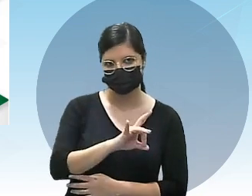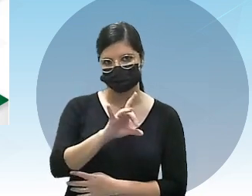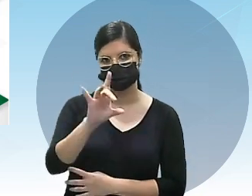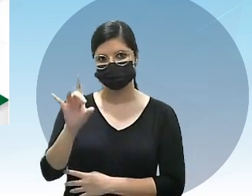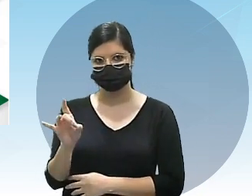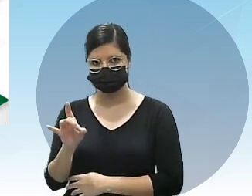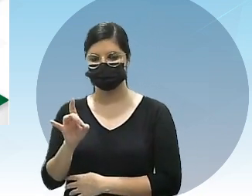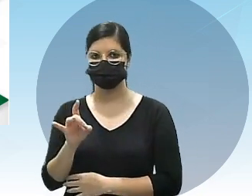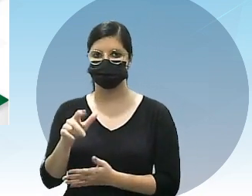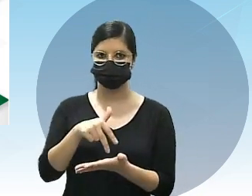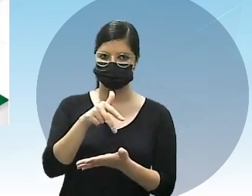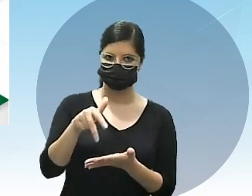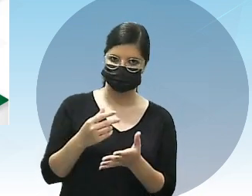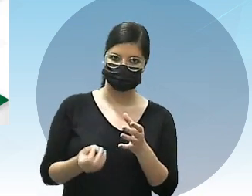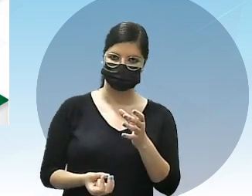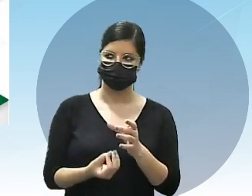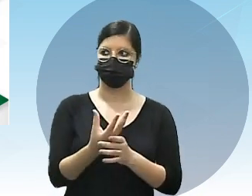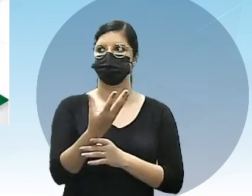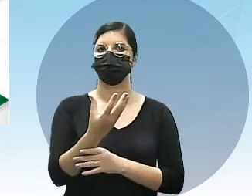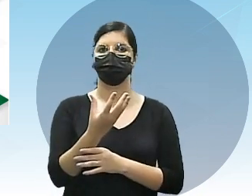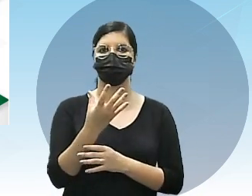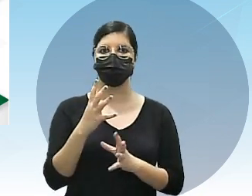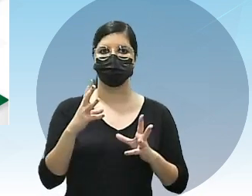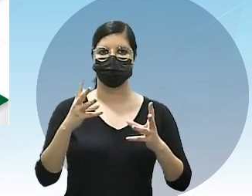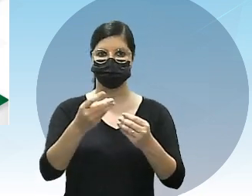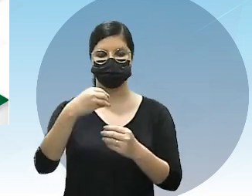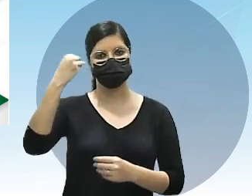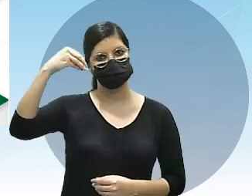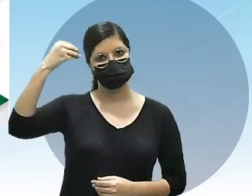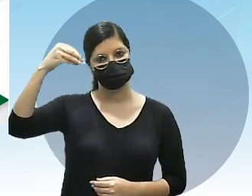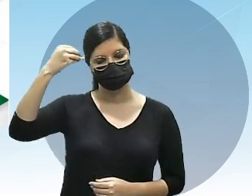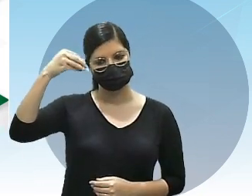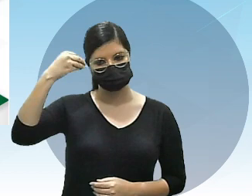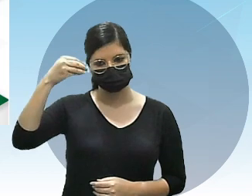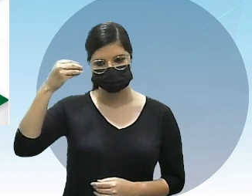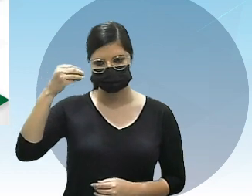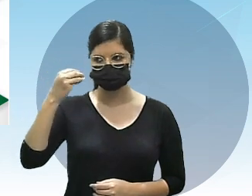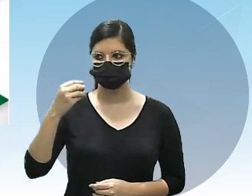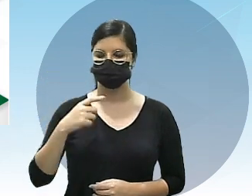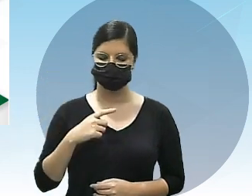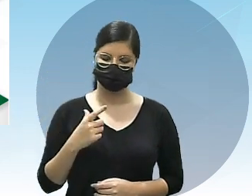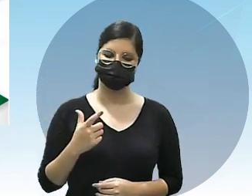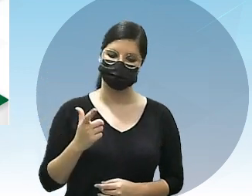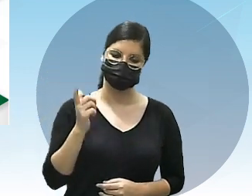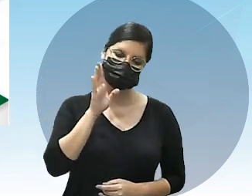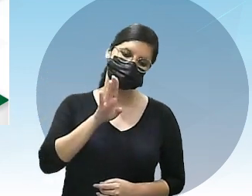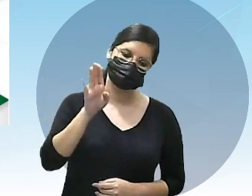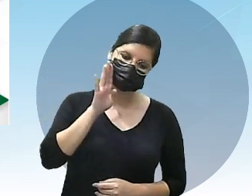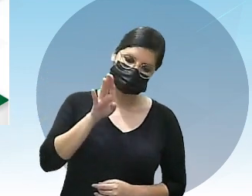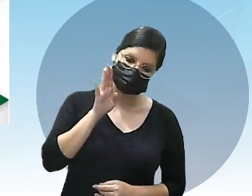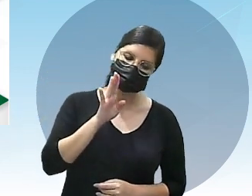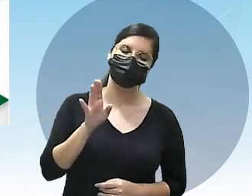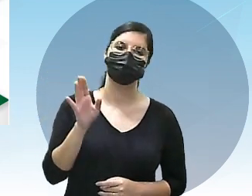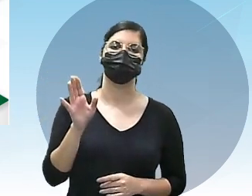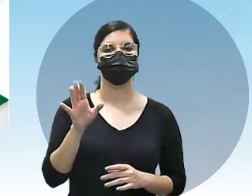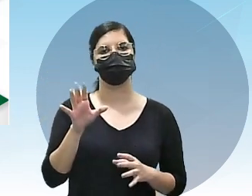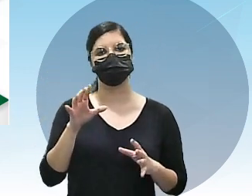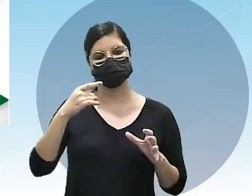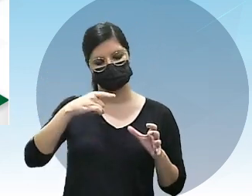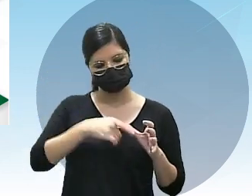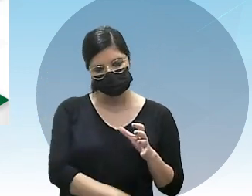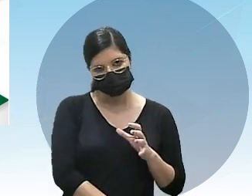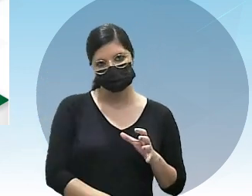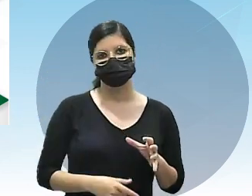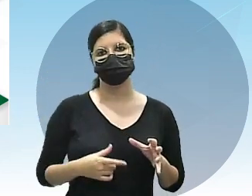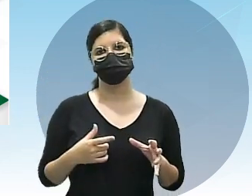individual aquele dançarino ele pode criar pode usar toda a experiência dele para fazer algo mais legal algo mais intenso algumas